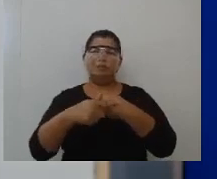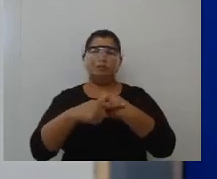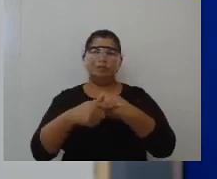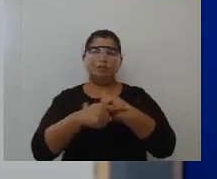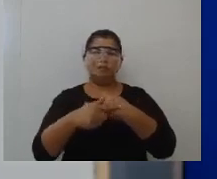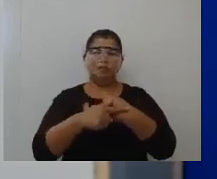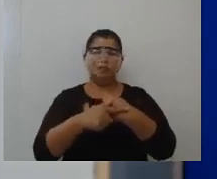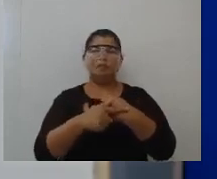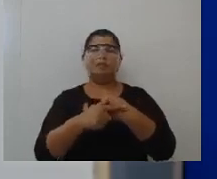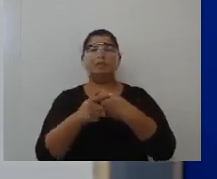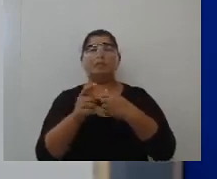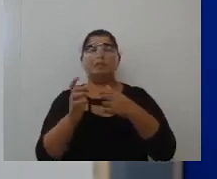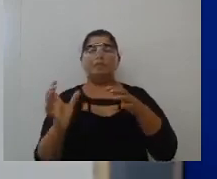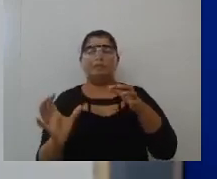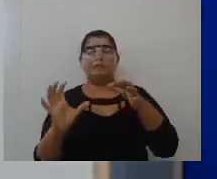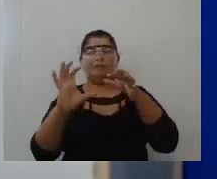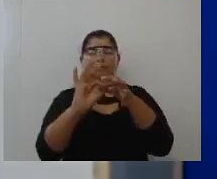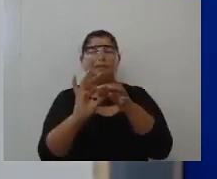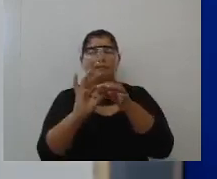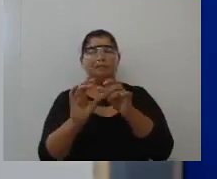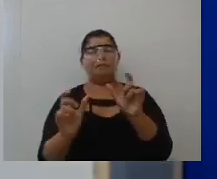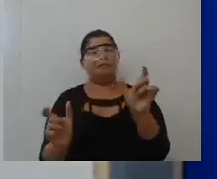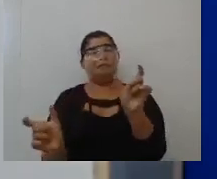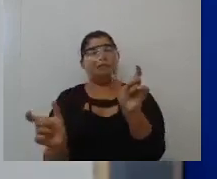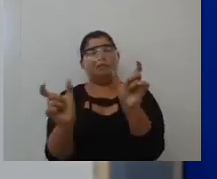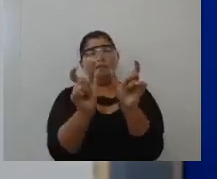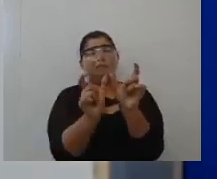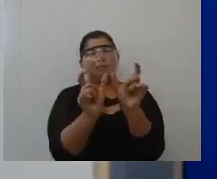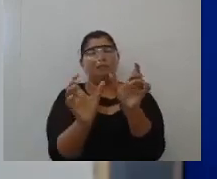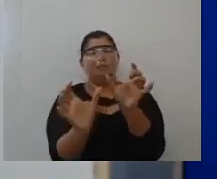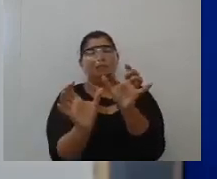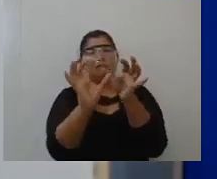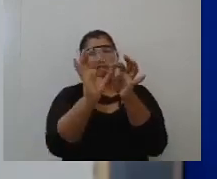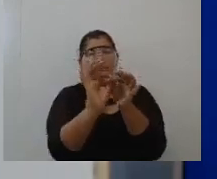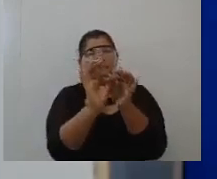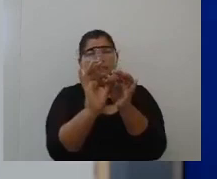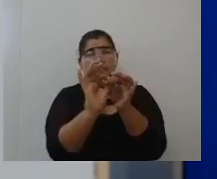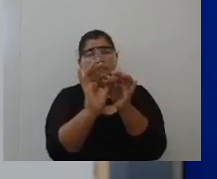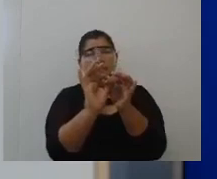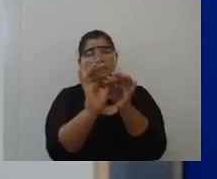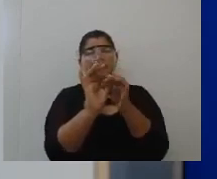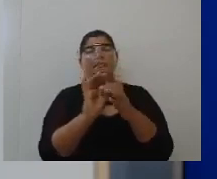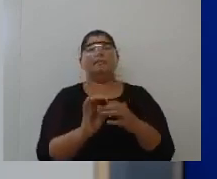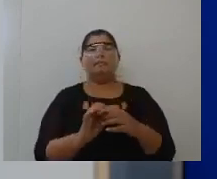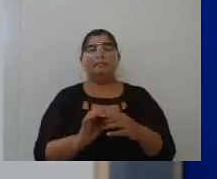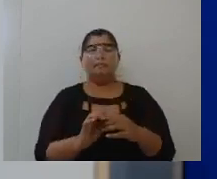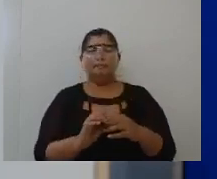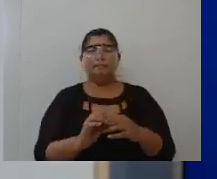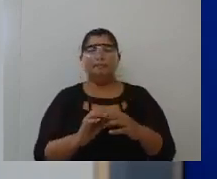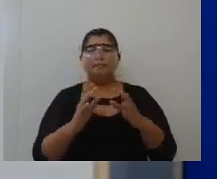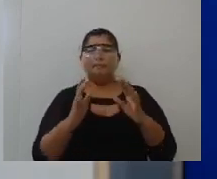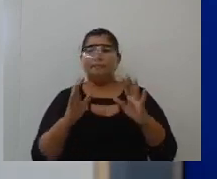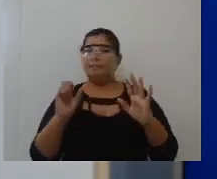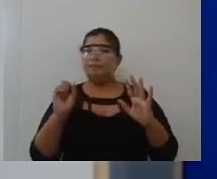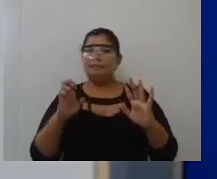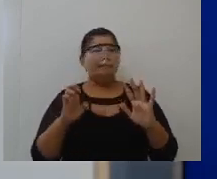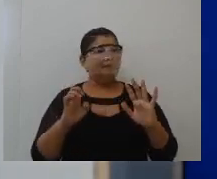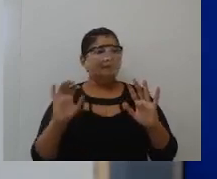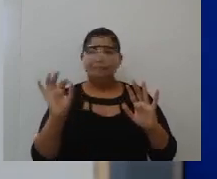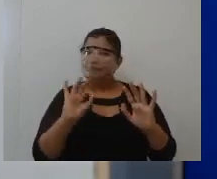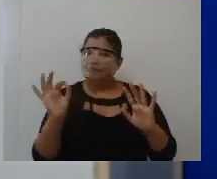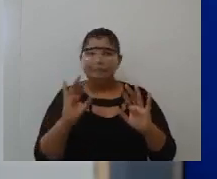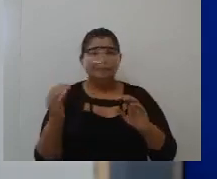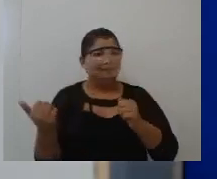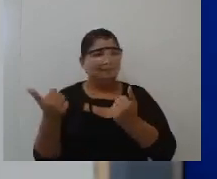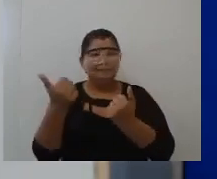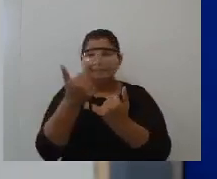de conjunção integrante. Ok? Conjunção integrante. Agora, quando eu não puder